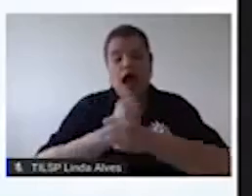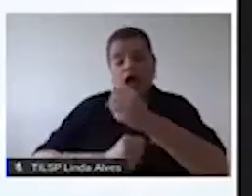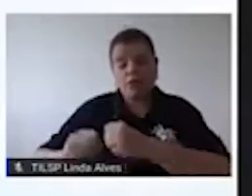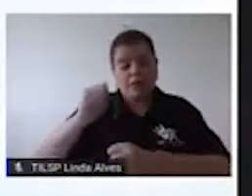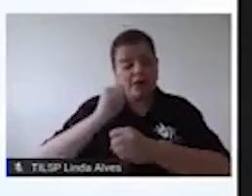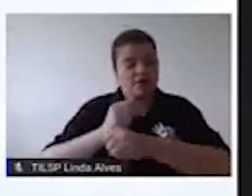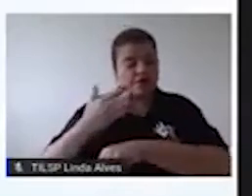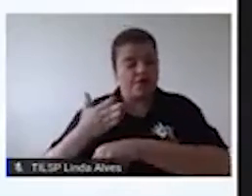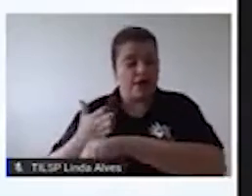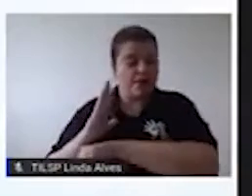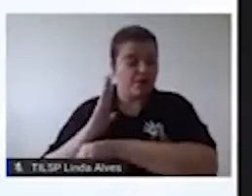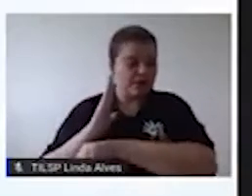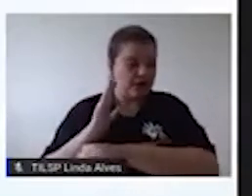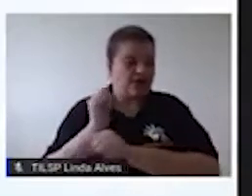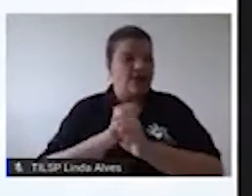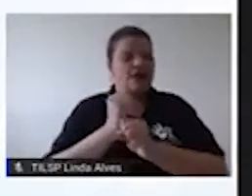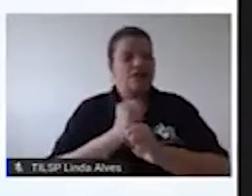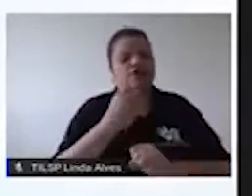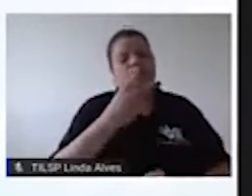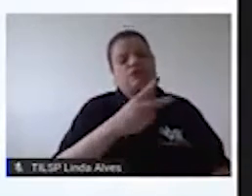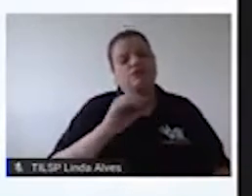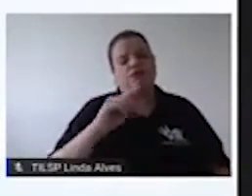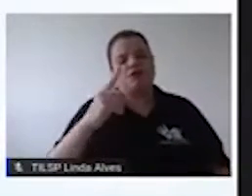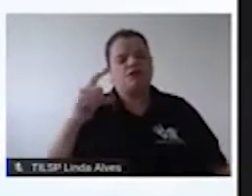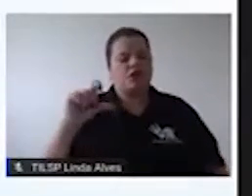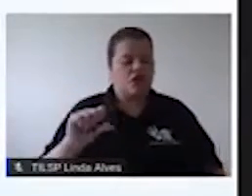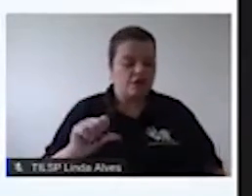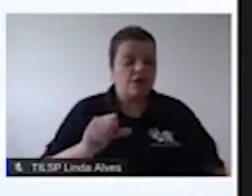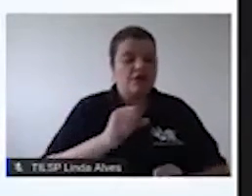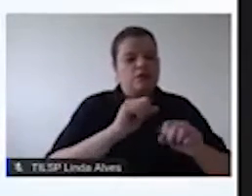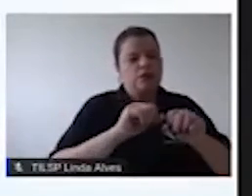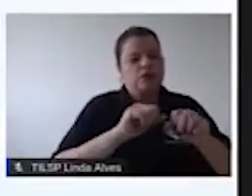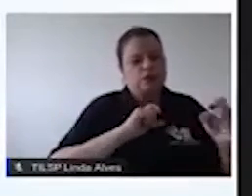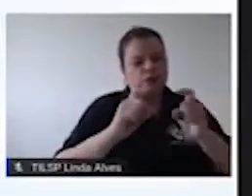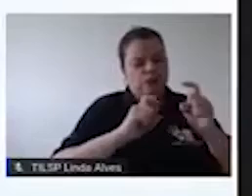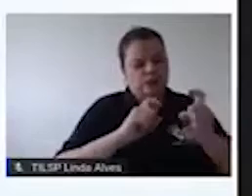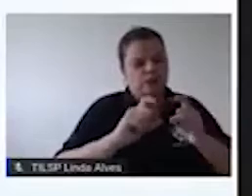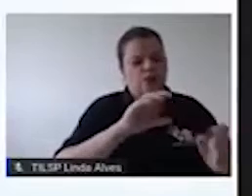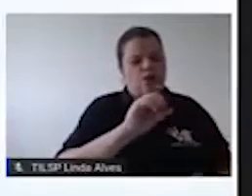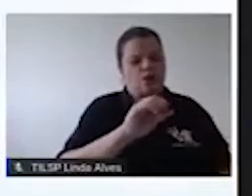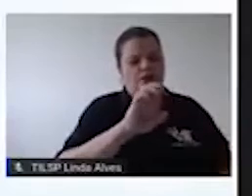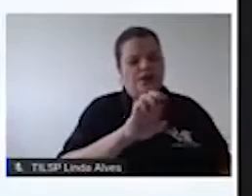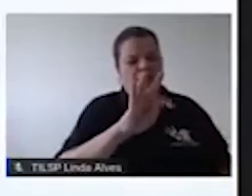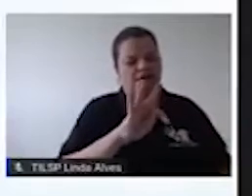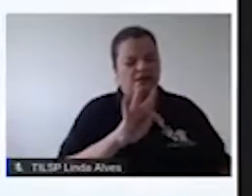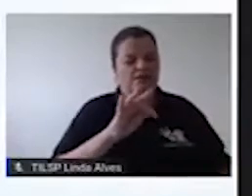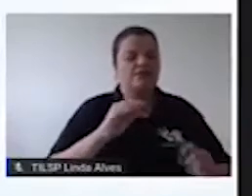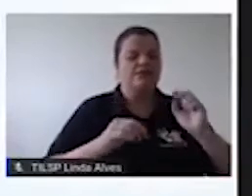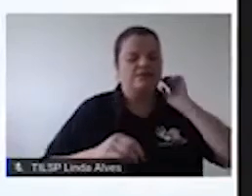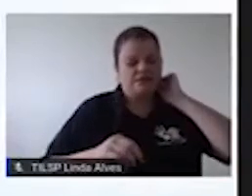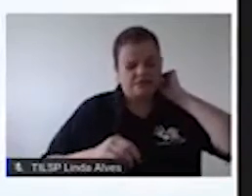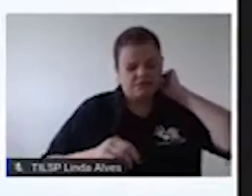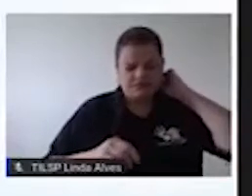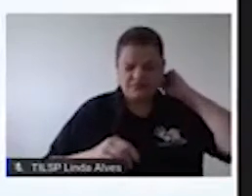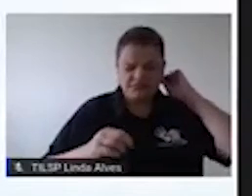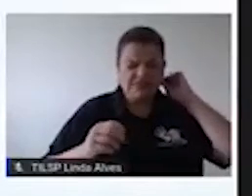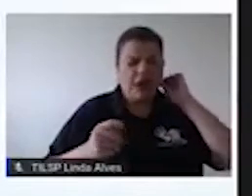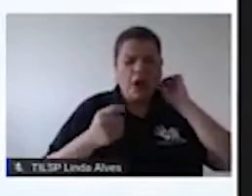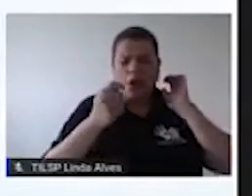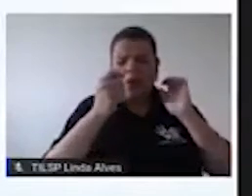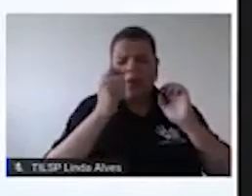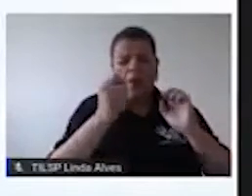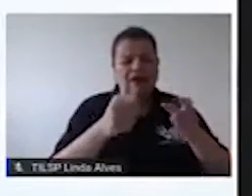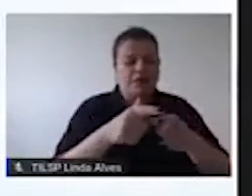em 2019, na convenção da OIT, né, por quase que